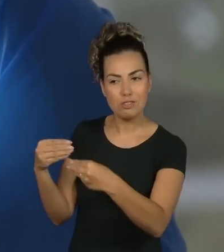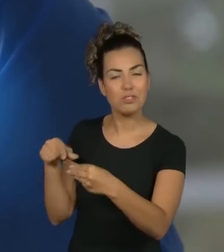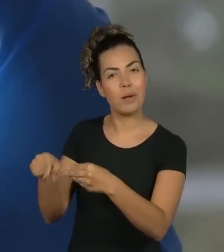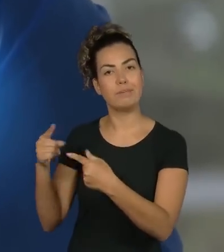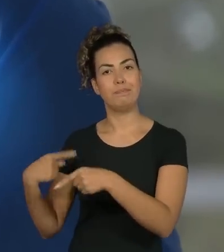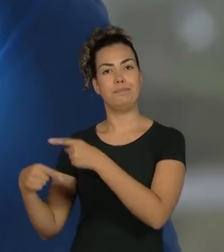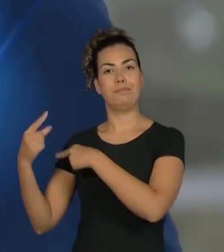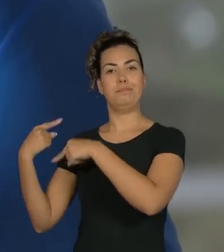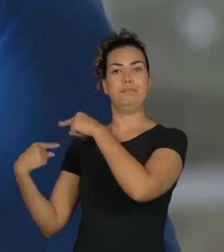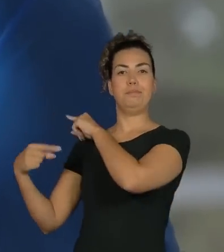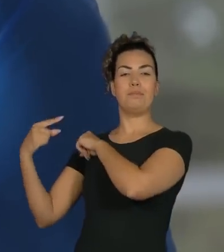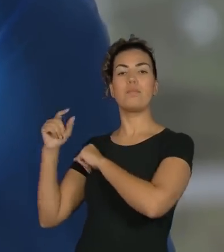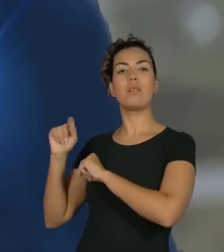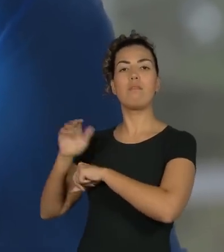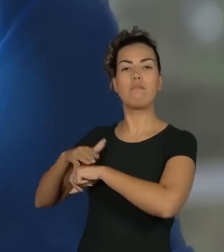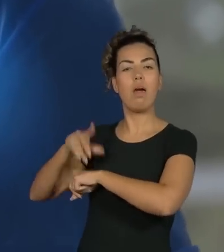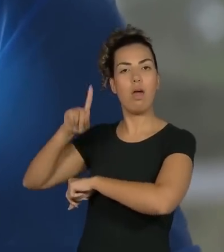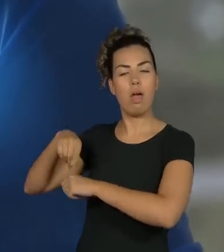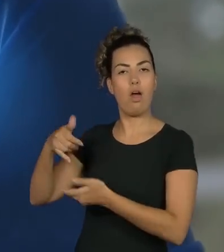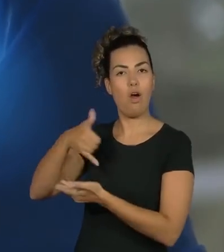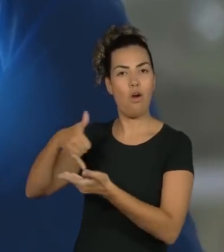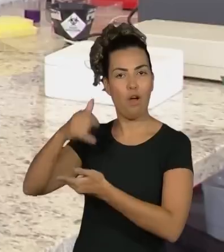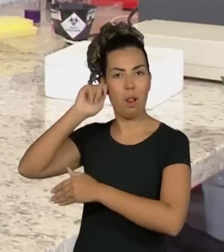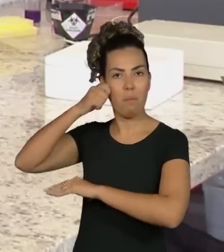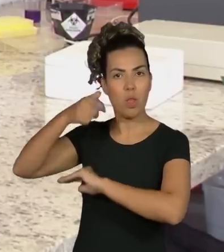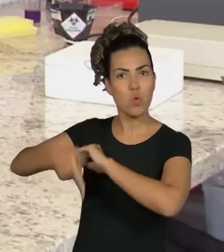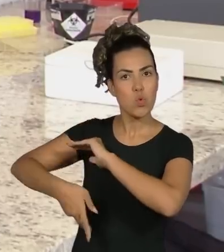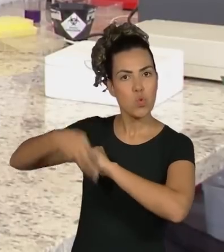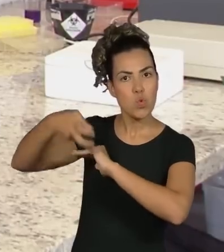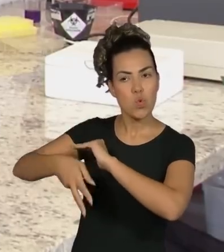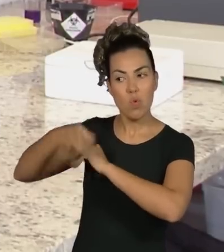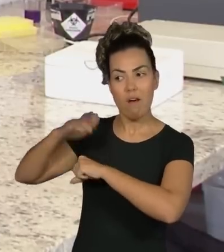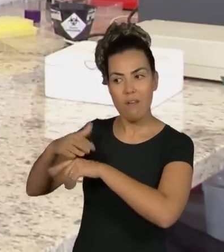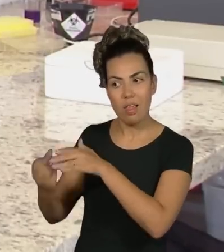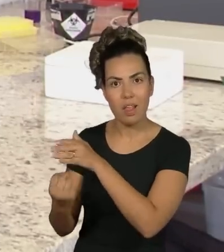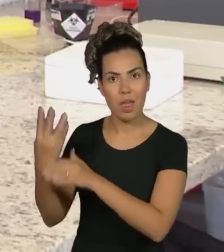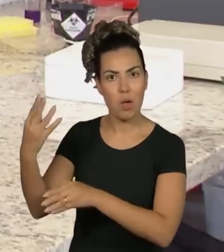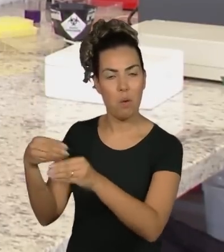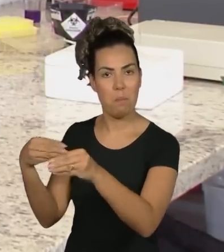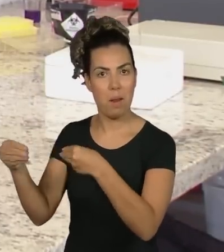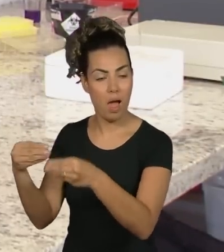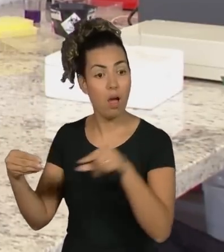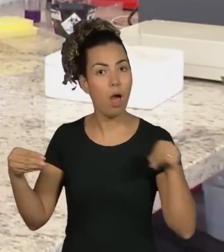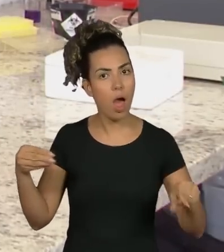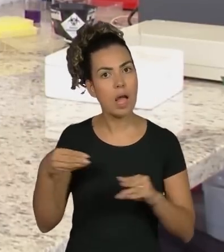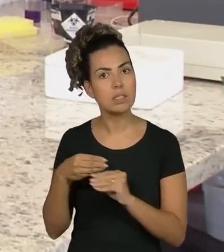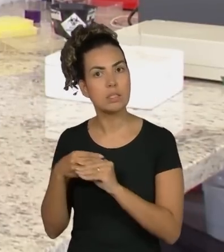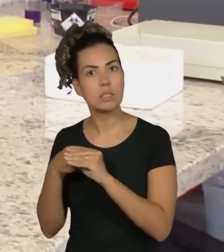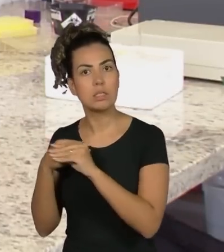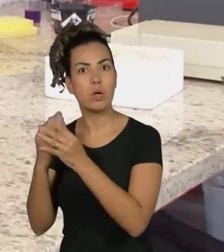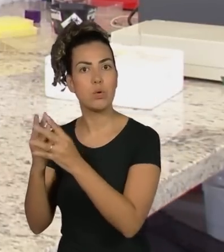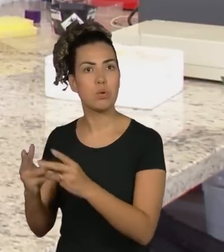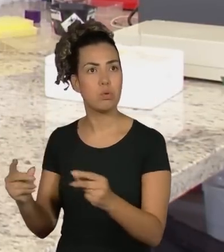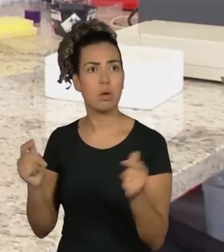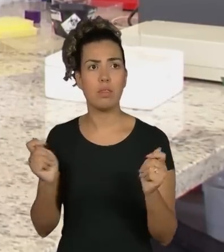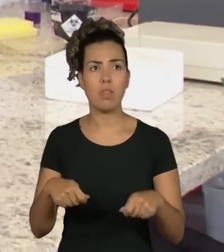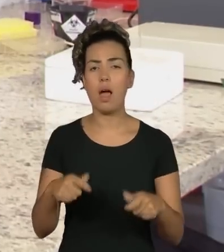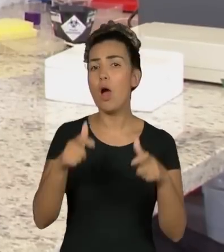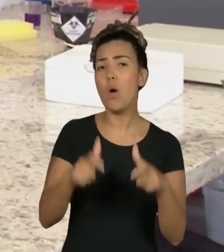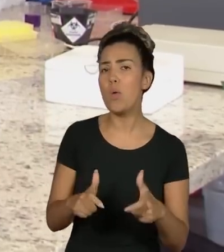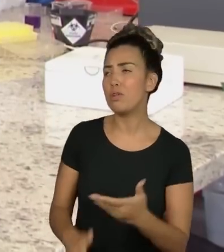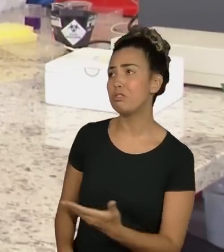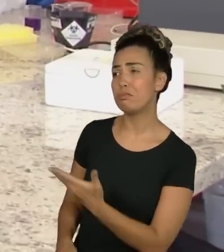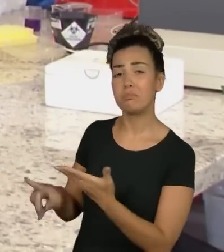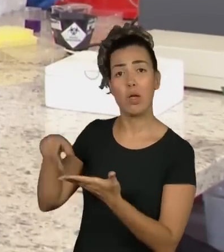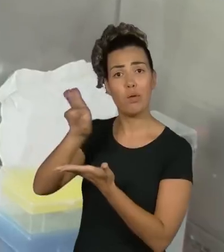são as protagonistas do estudo realizado no Laboratório de Ciências Moleculares da Universidade de Sorocaba, no